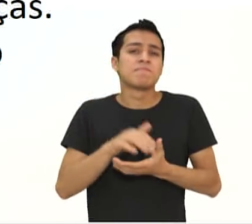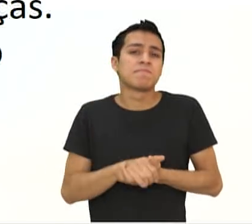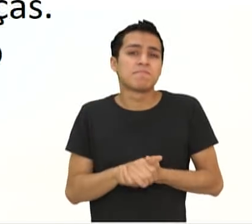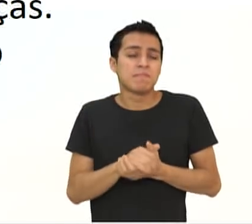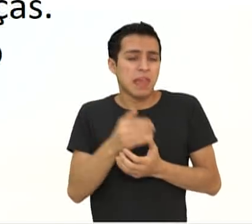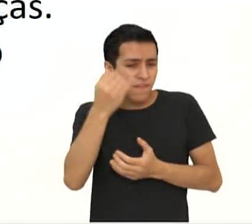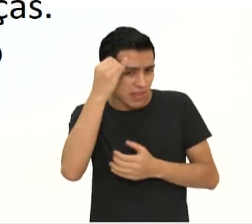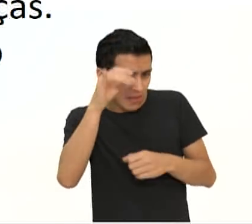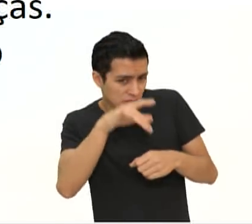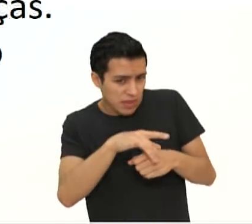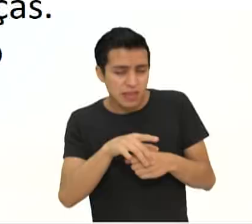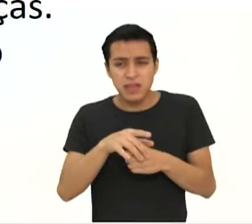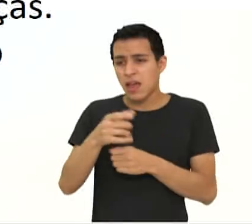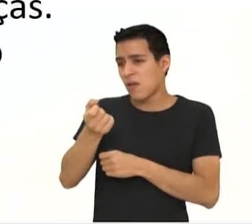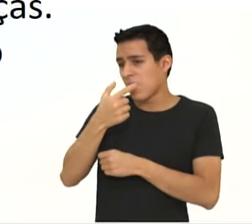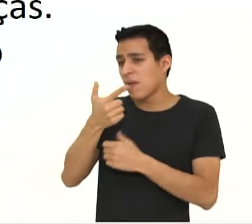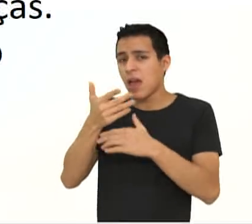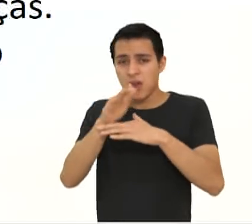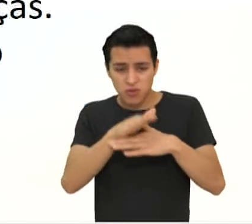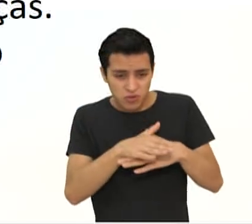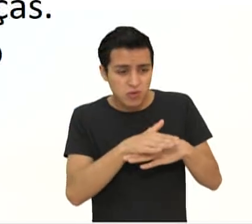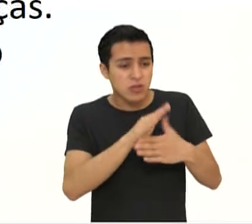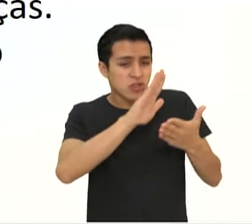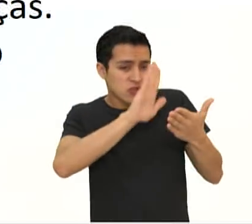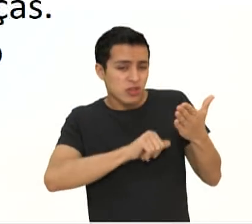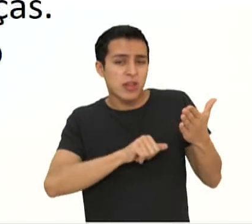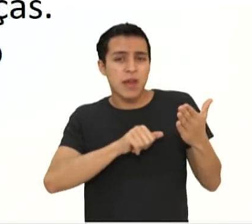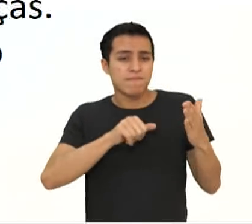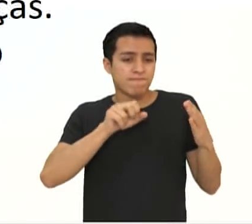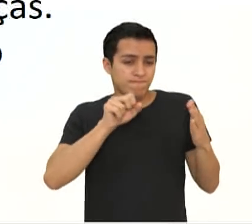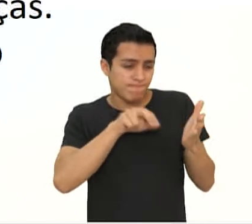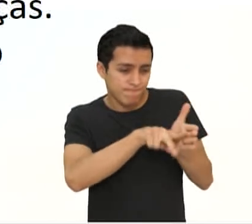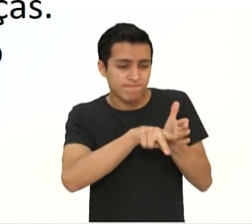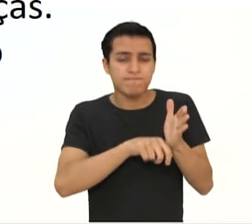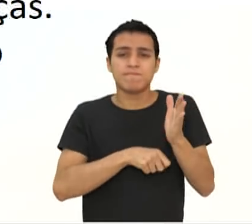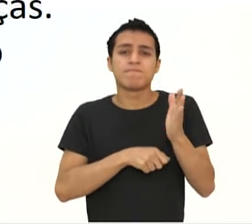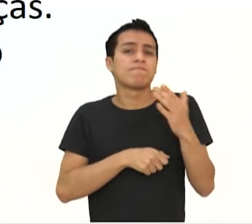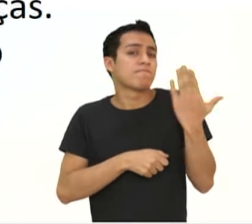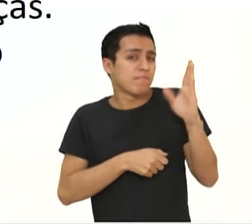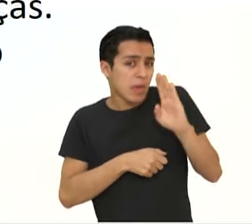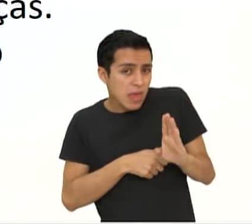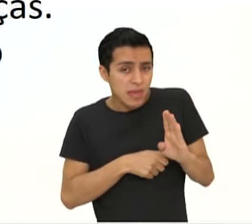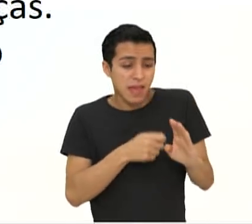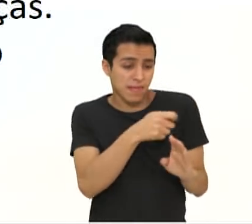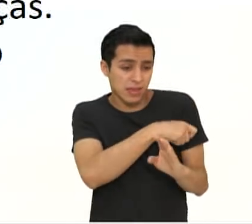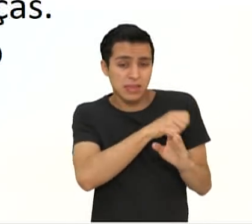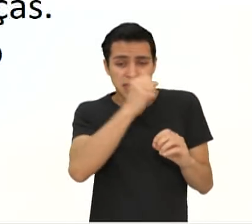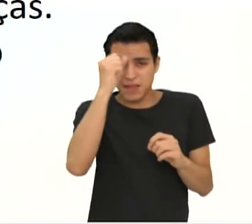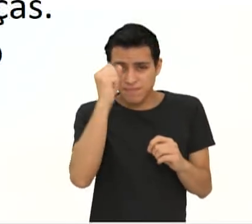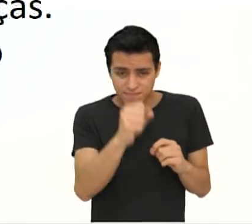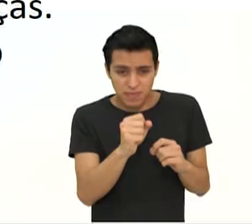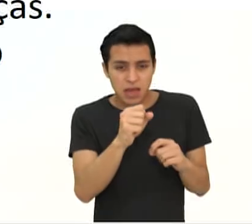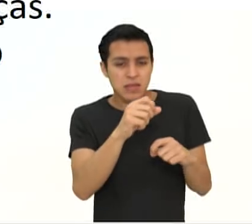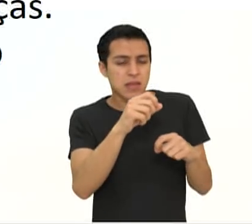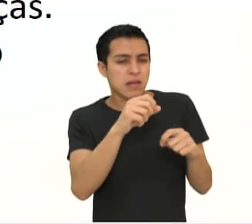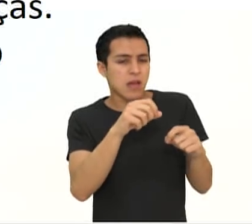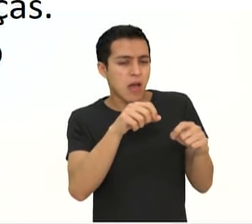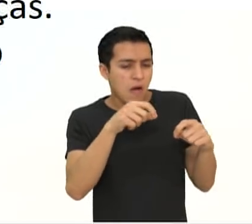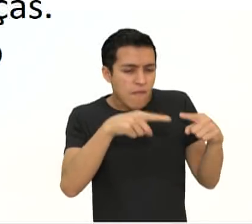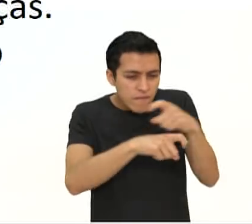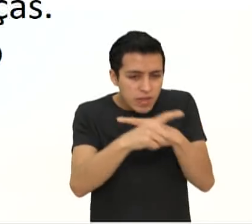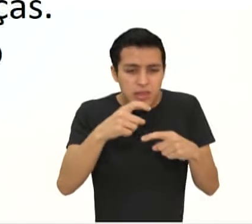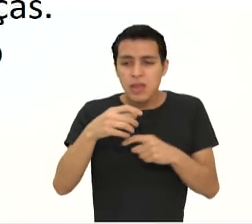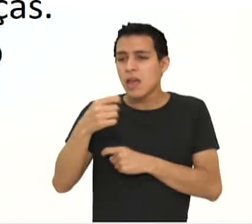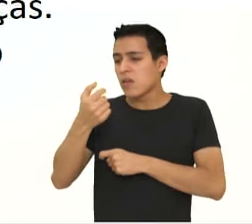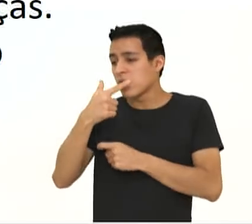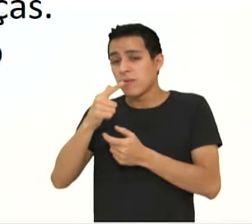doença, já o antibiótico age ajudando a eliminar o parasita. Letra B. Uma vacina mata o parasita, enquanto o antibiótico impede que